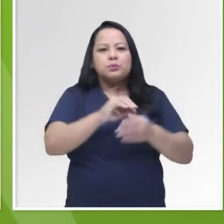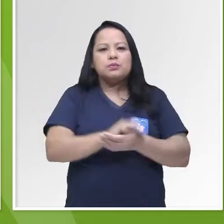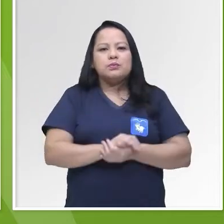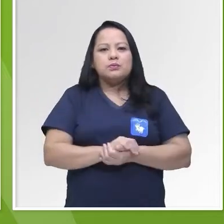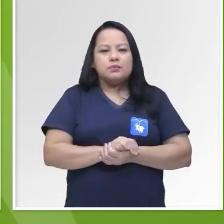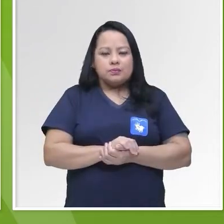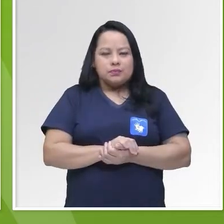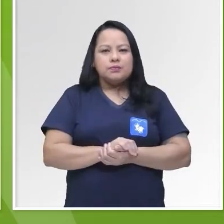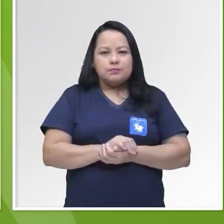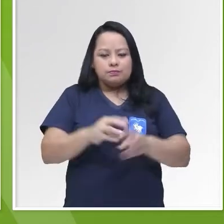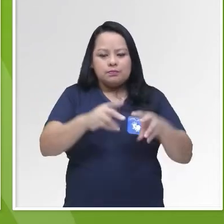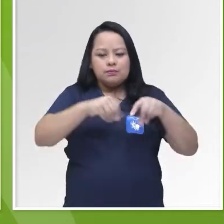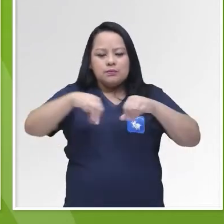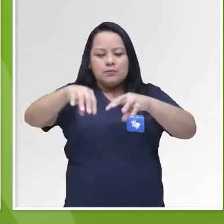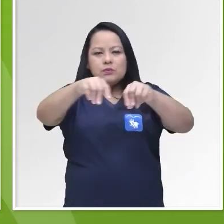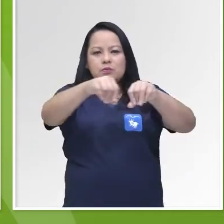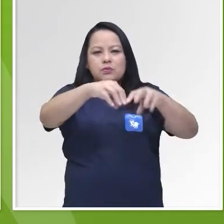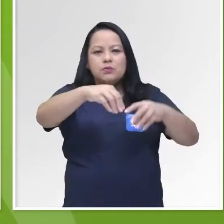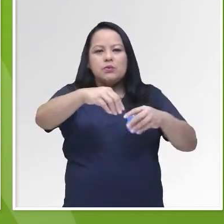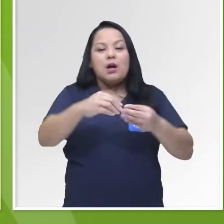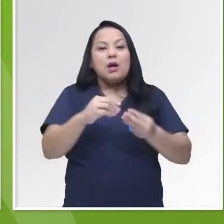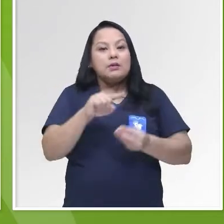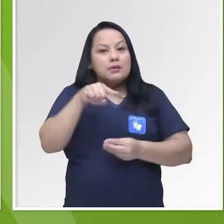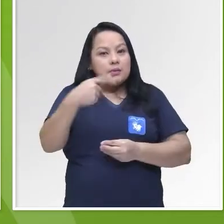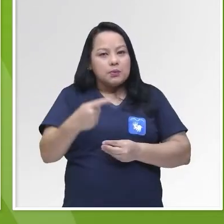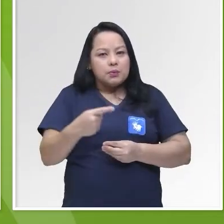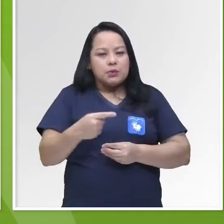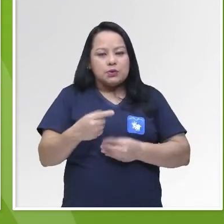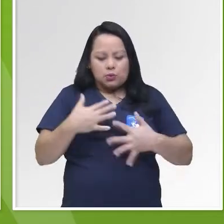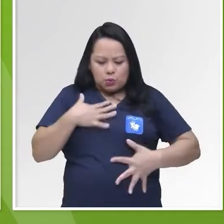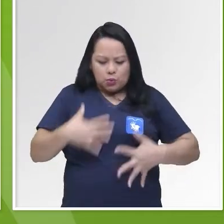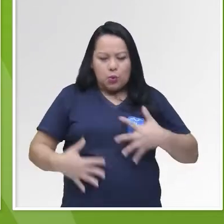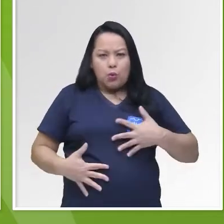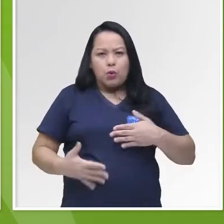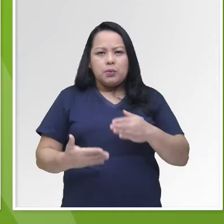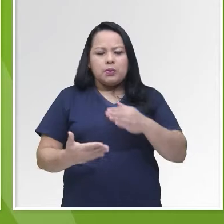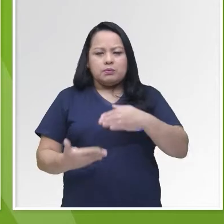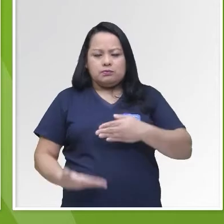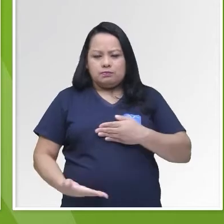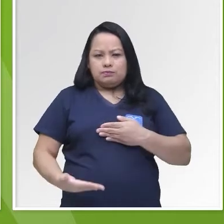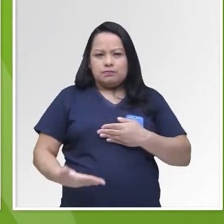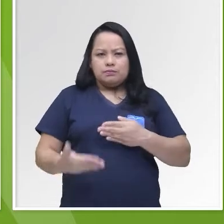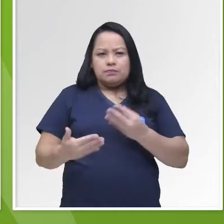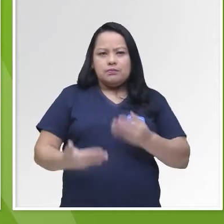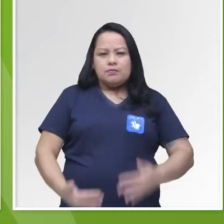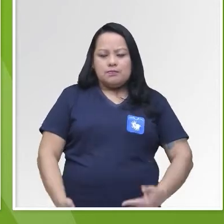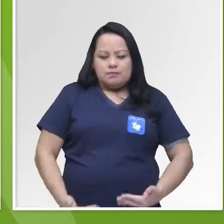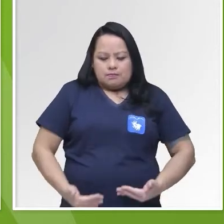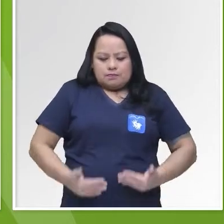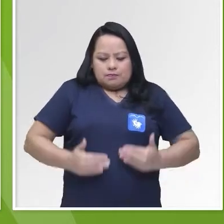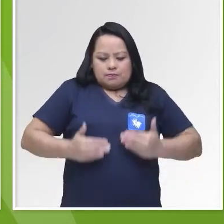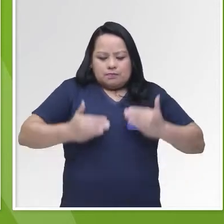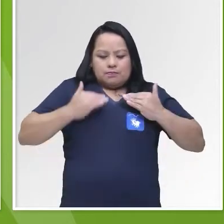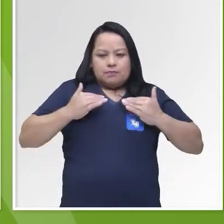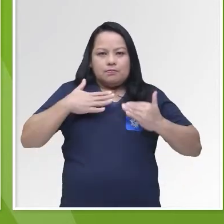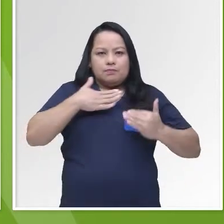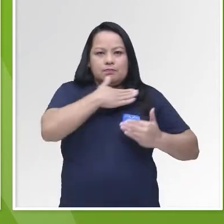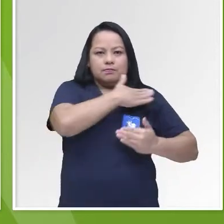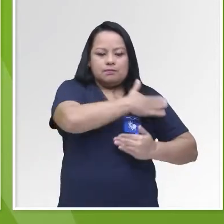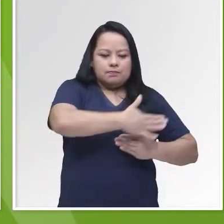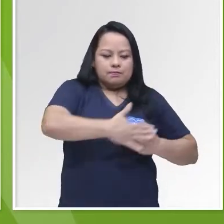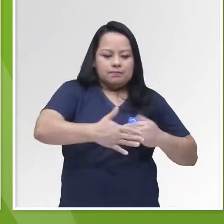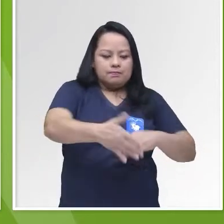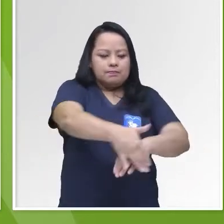natrão, tá? E aí eles cobriam todo o corpo, como vocês podem perceber, ó, tá?